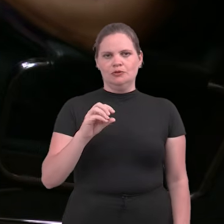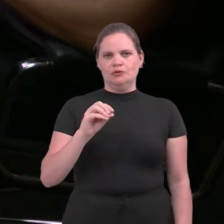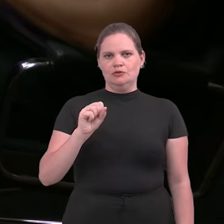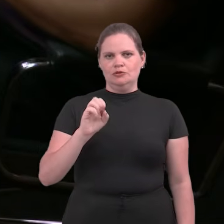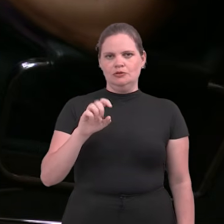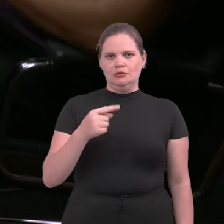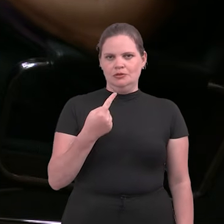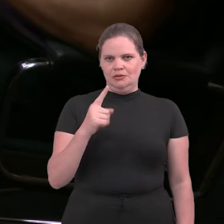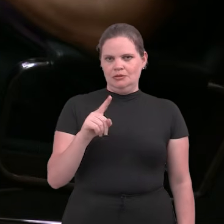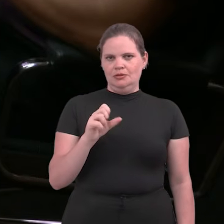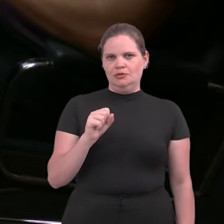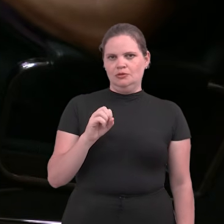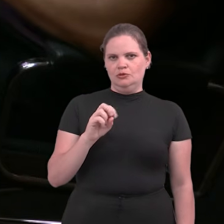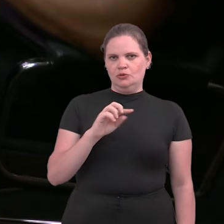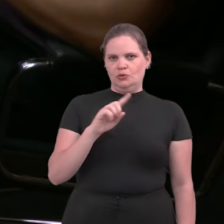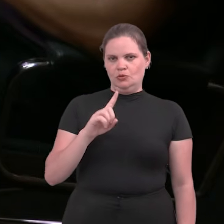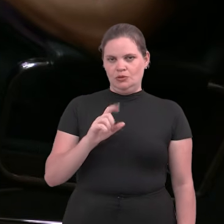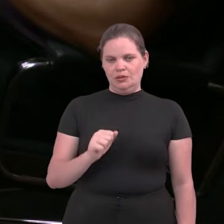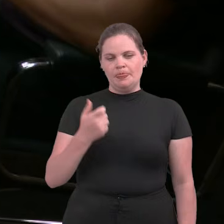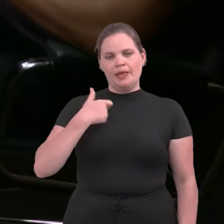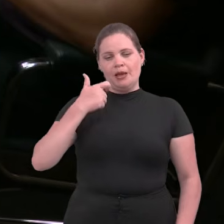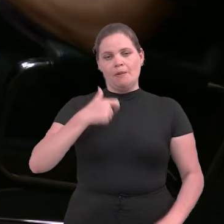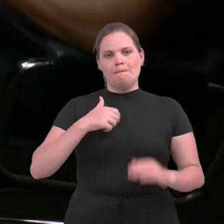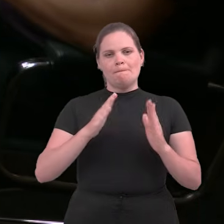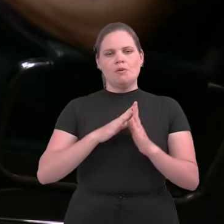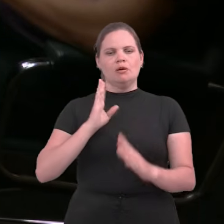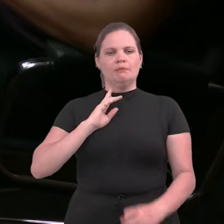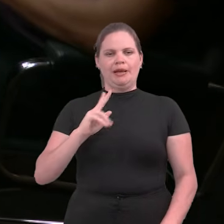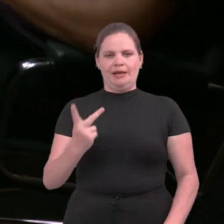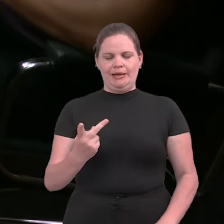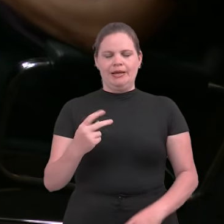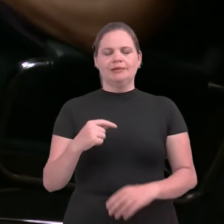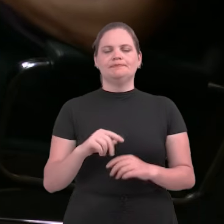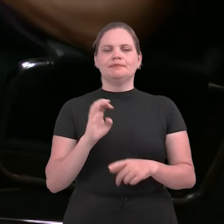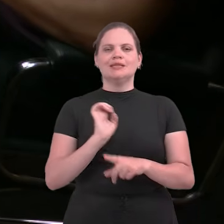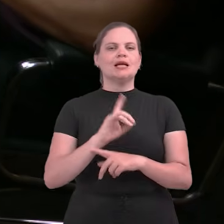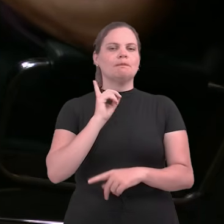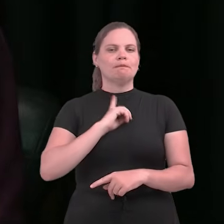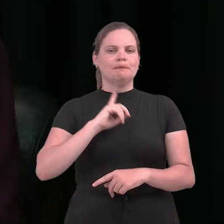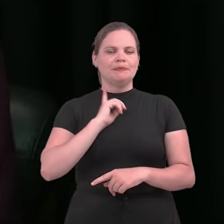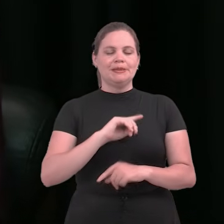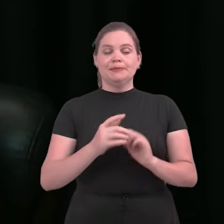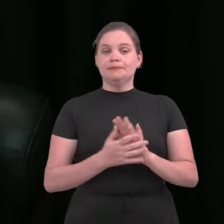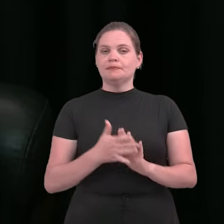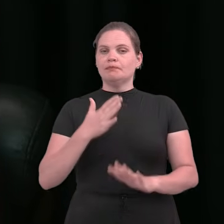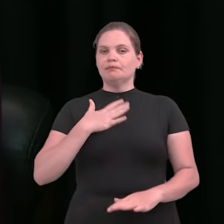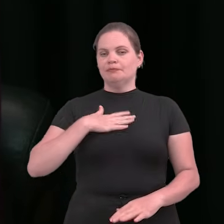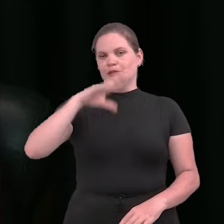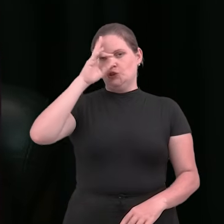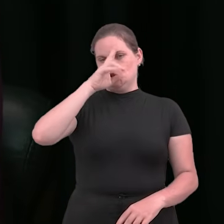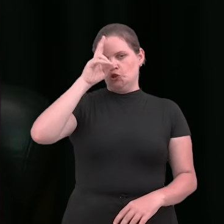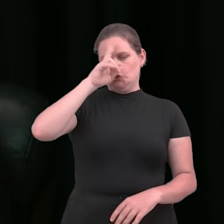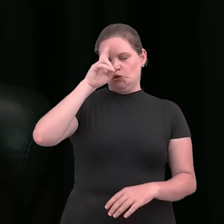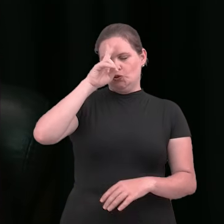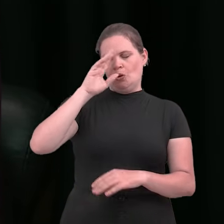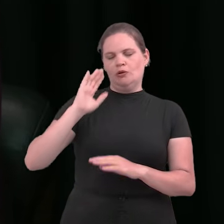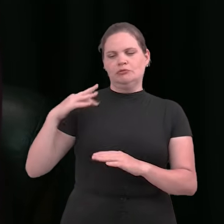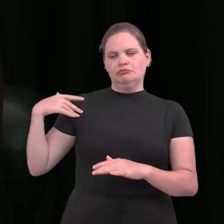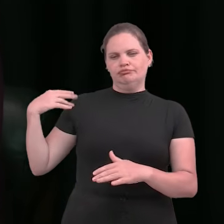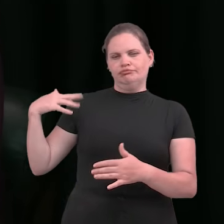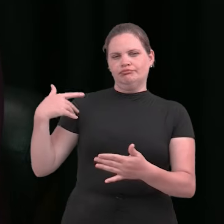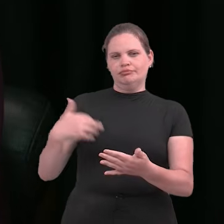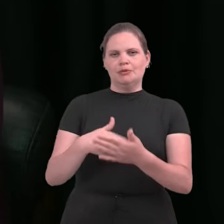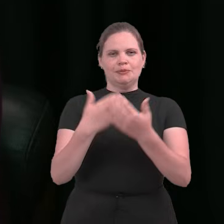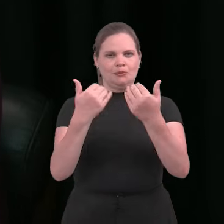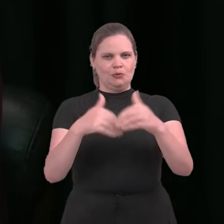né? Eu moro atualmente em Belo Horizonte, Minas Gerais. E a minha trajetória de concursos públicos para concursos,